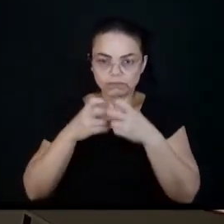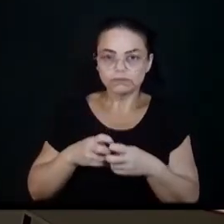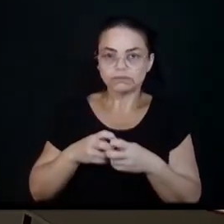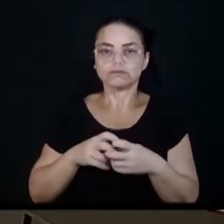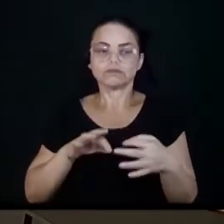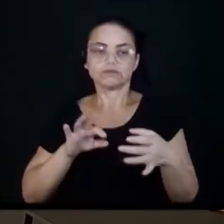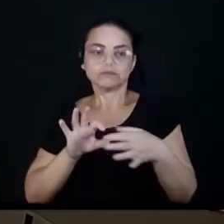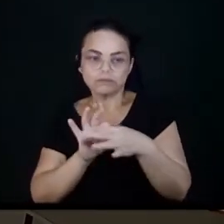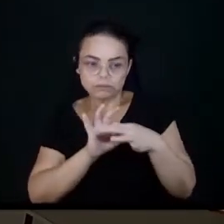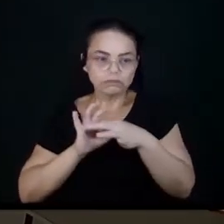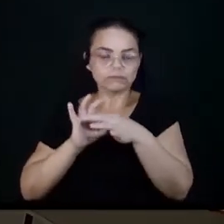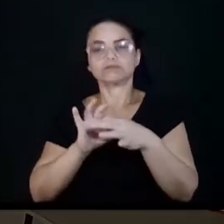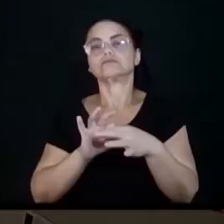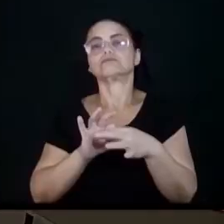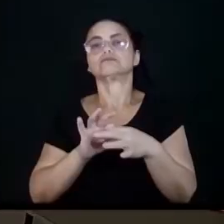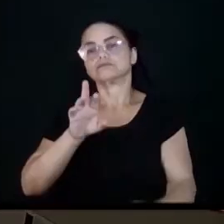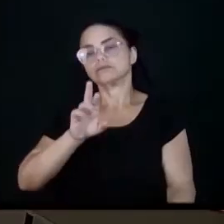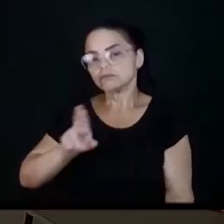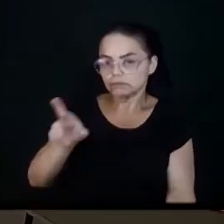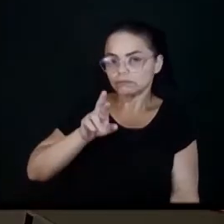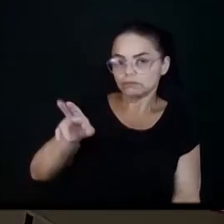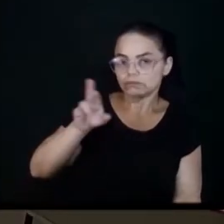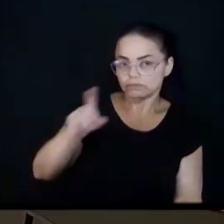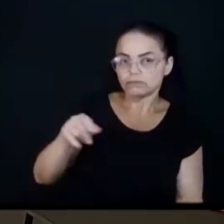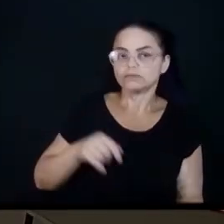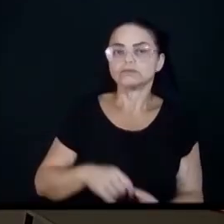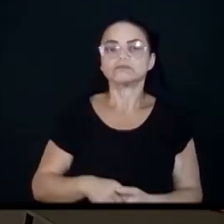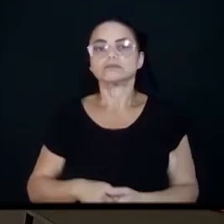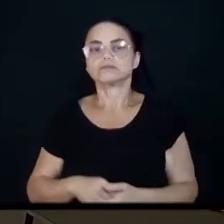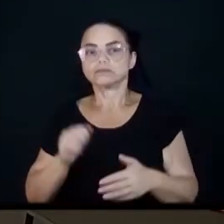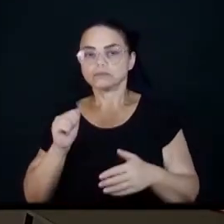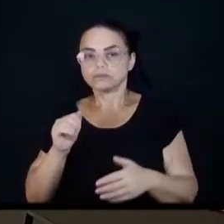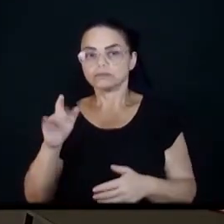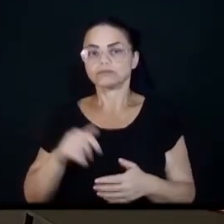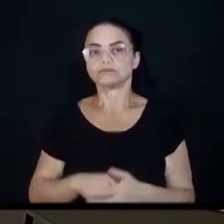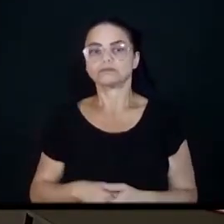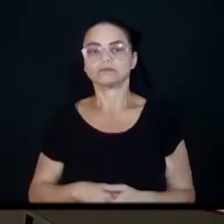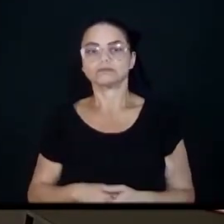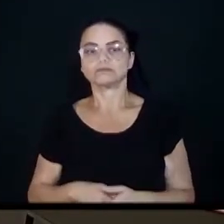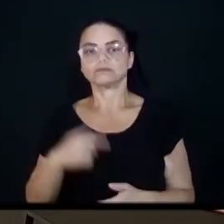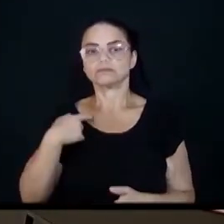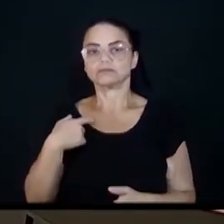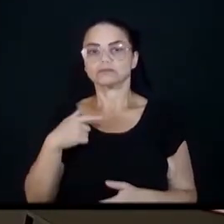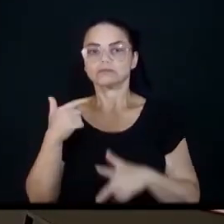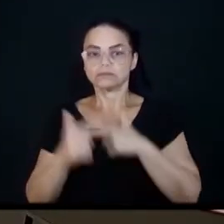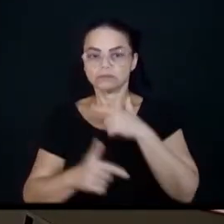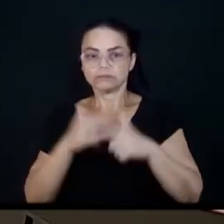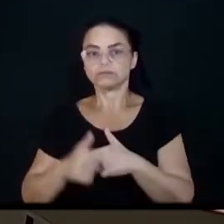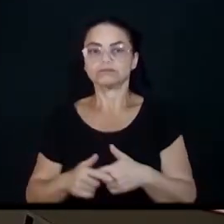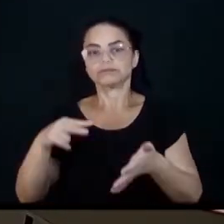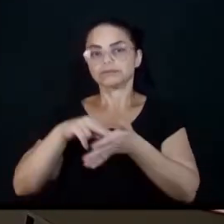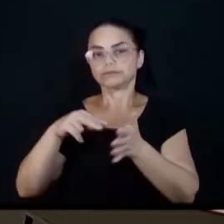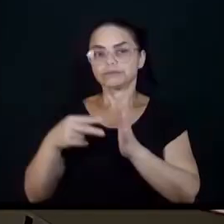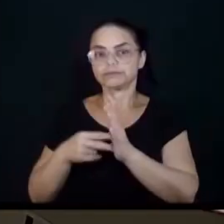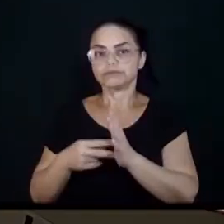sejam diferentes, mas é isso que faz o trabalho ser mais significativo mesmo,